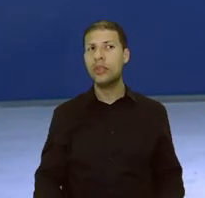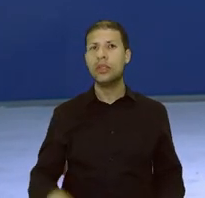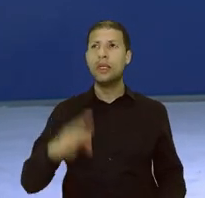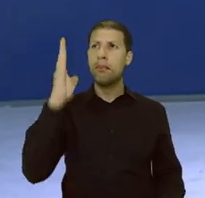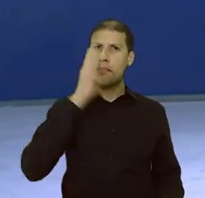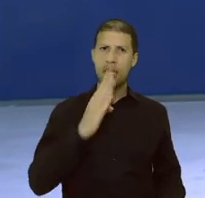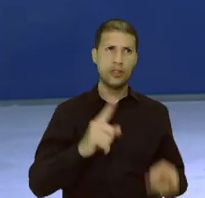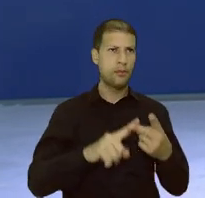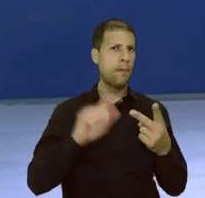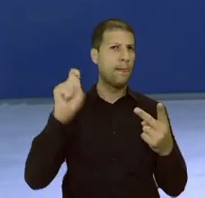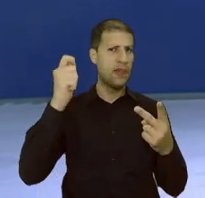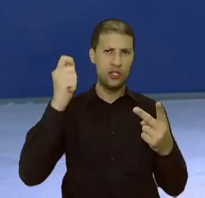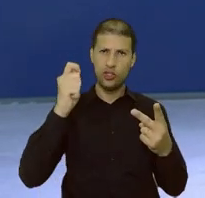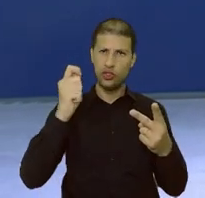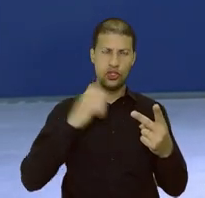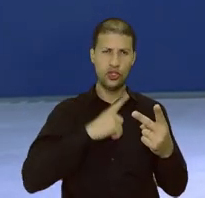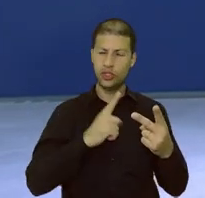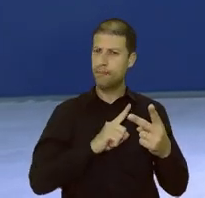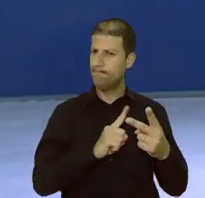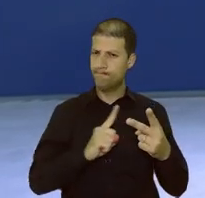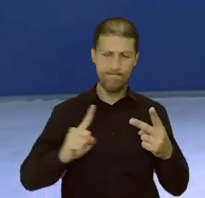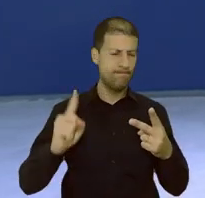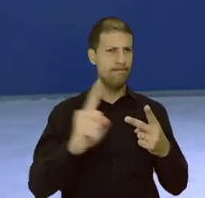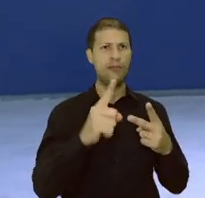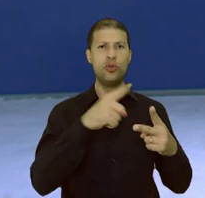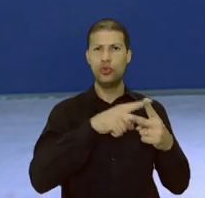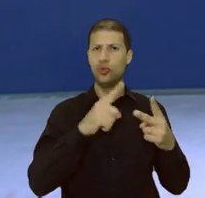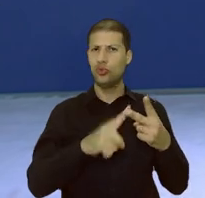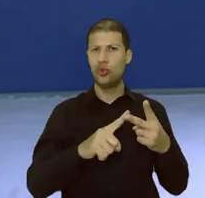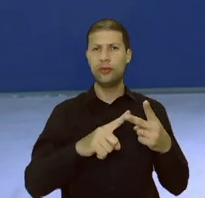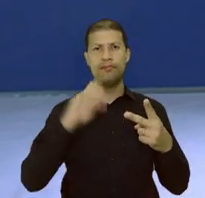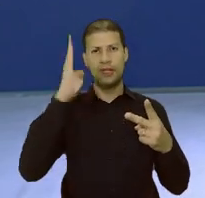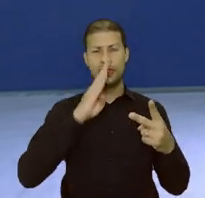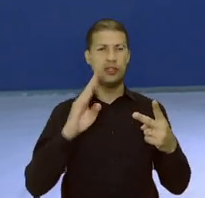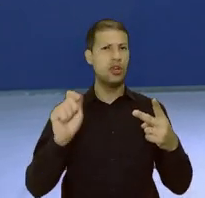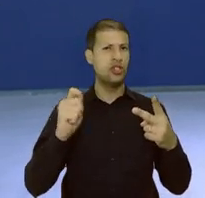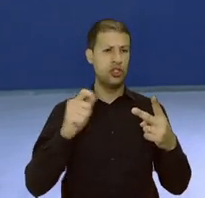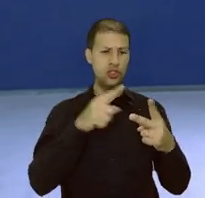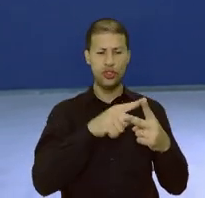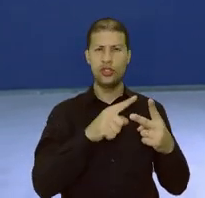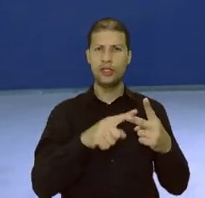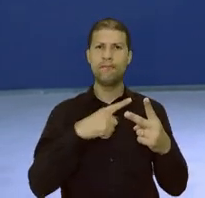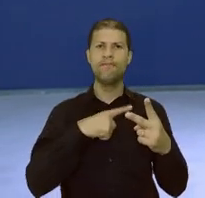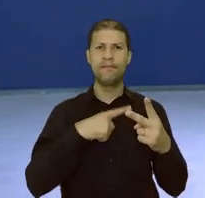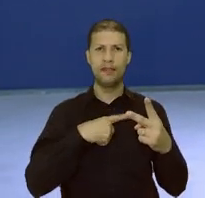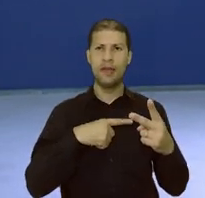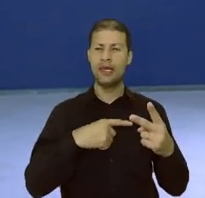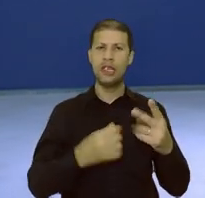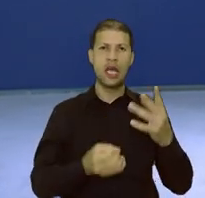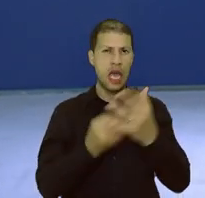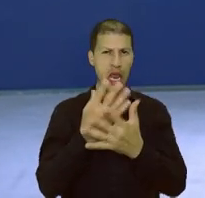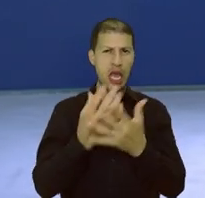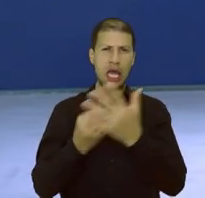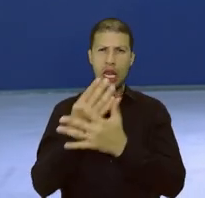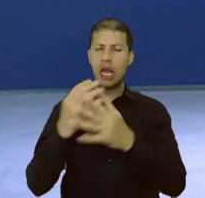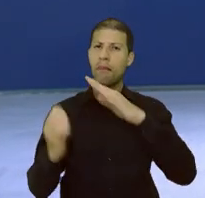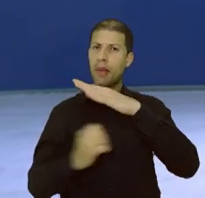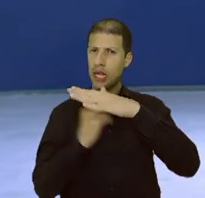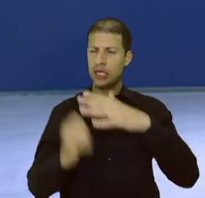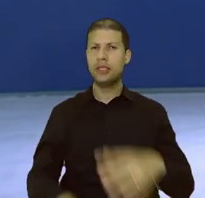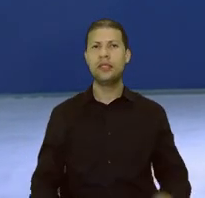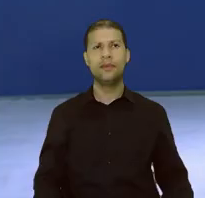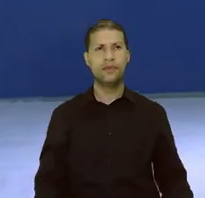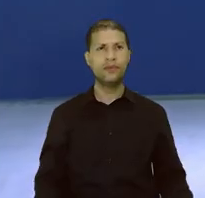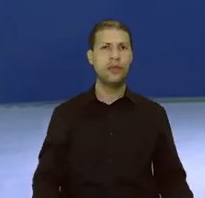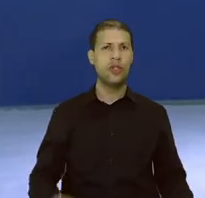disputando com como os dois vamos ver centros onde você tem mais criação de empresas Eu